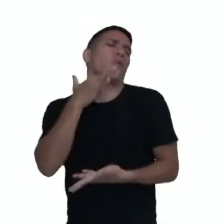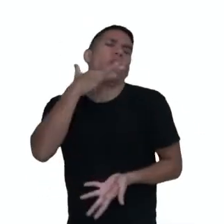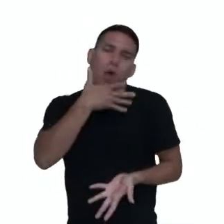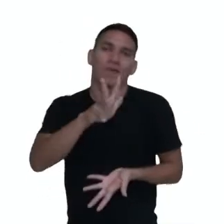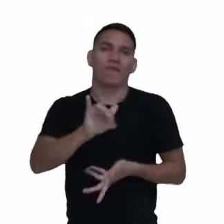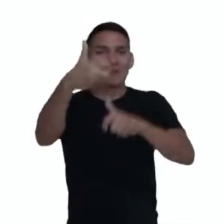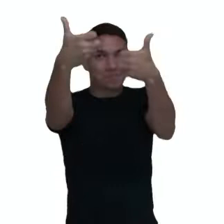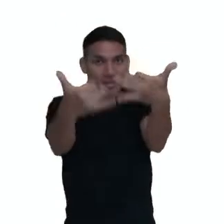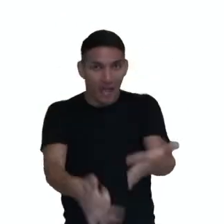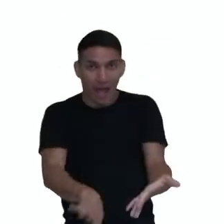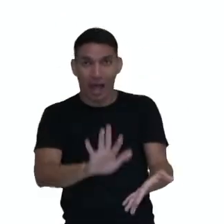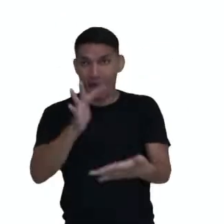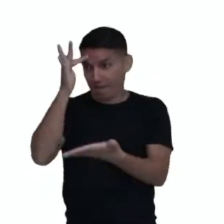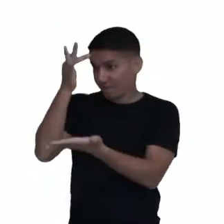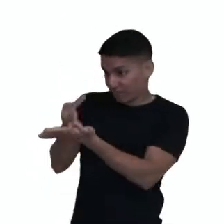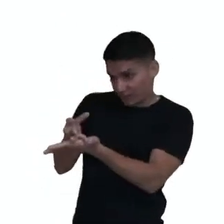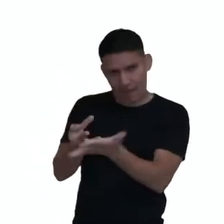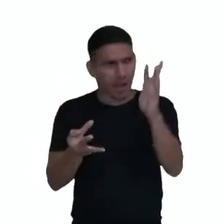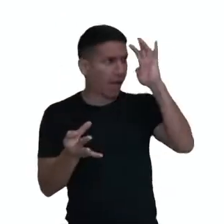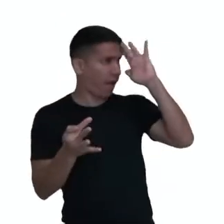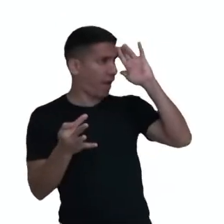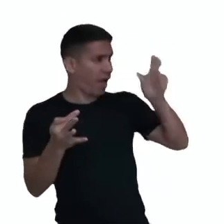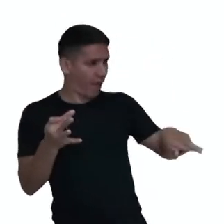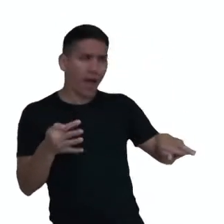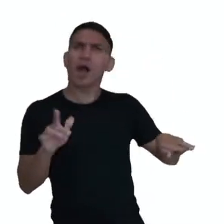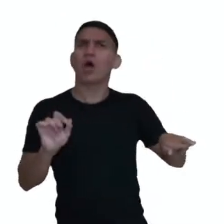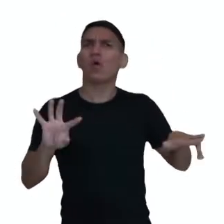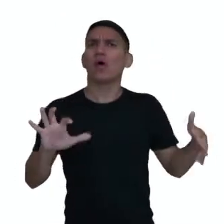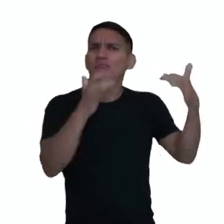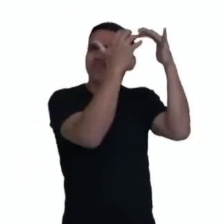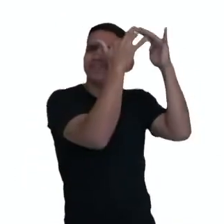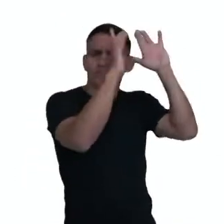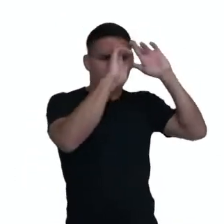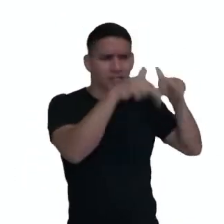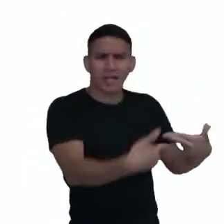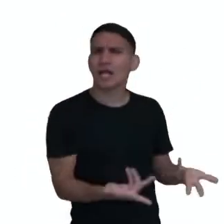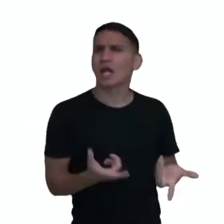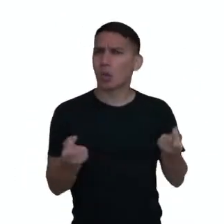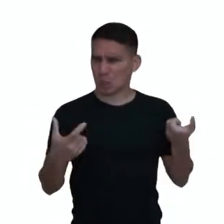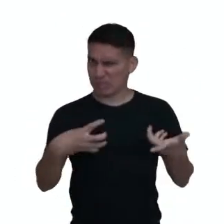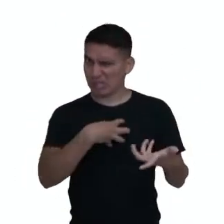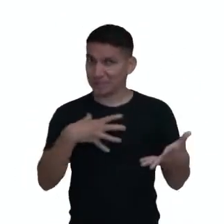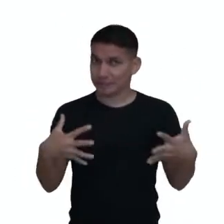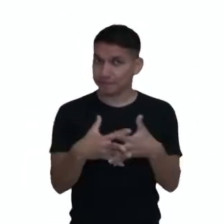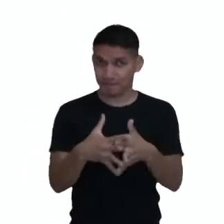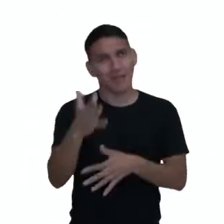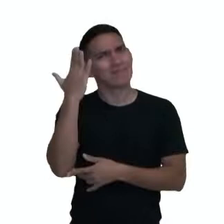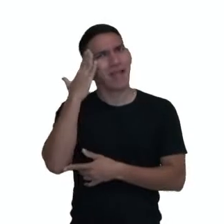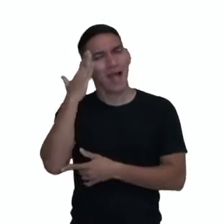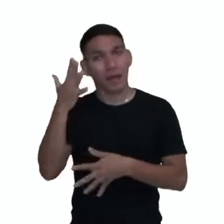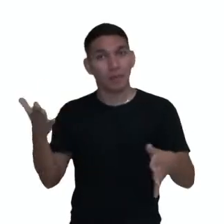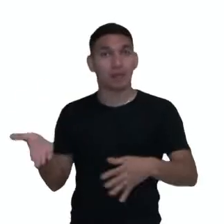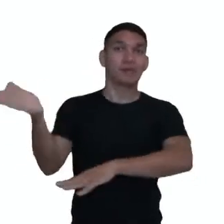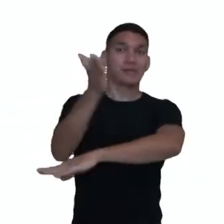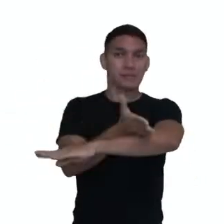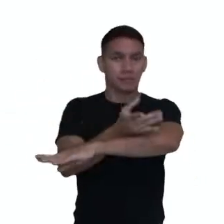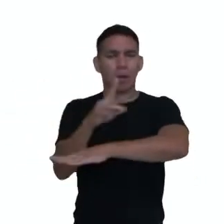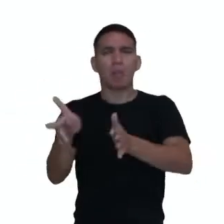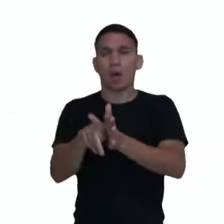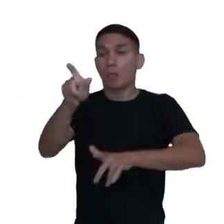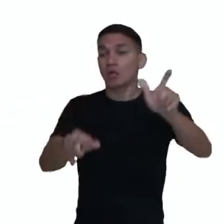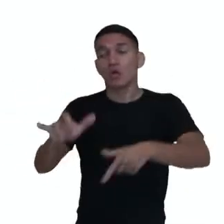Para você, existe algum conflito entre a fé e a razão? Sabia que na Idade Média, os filósofos cristãos